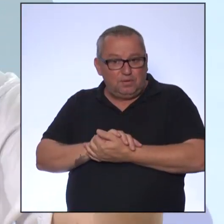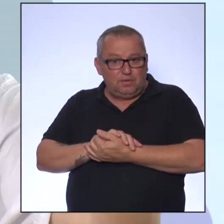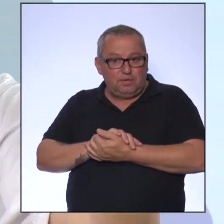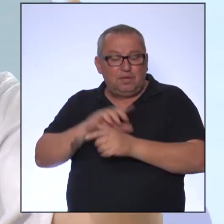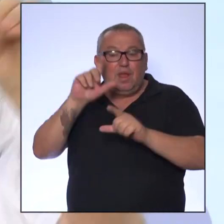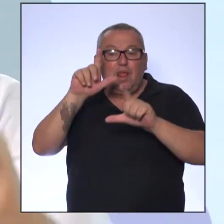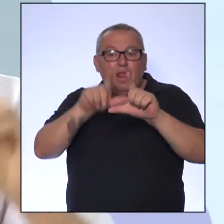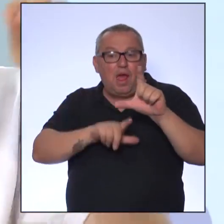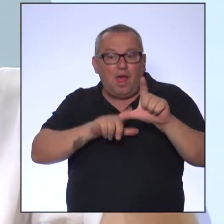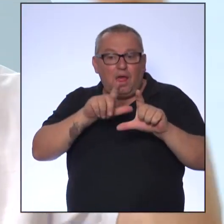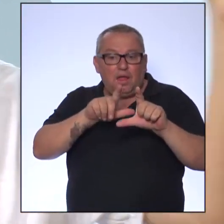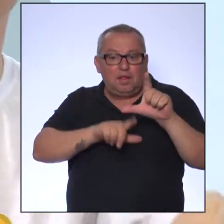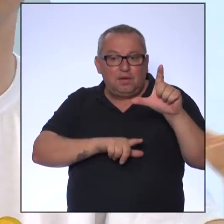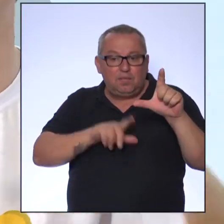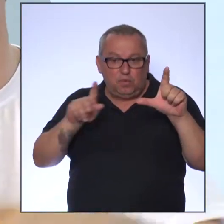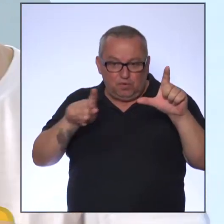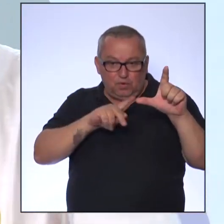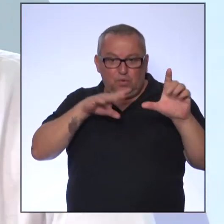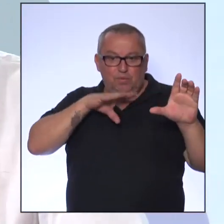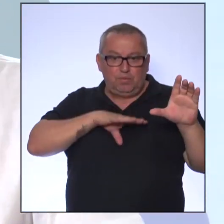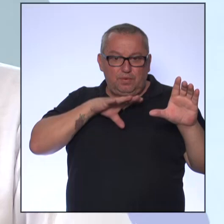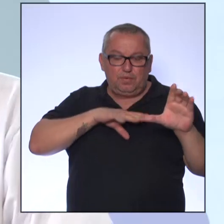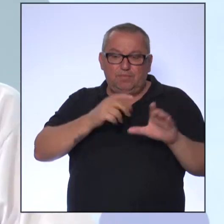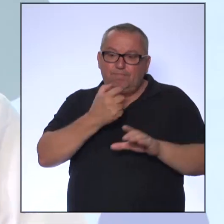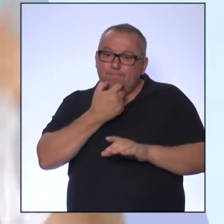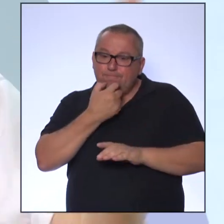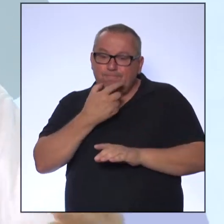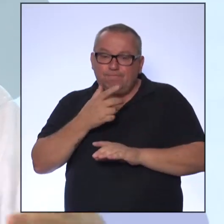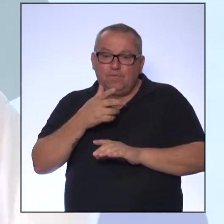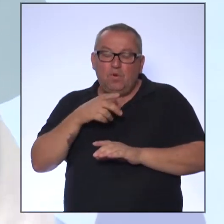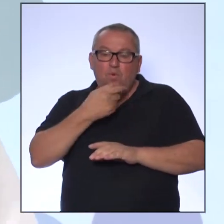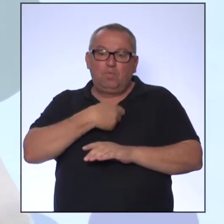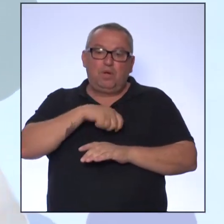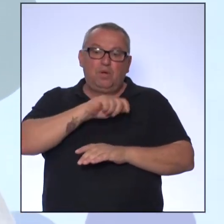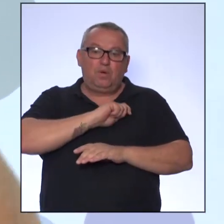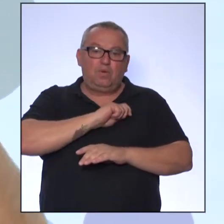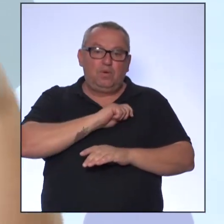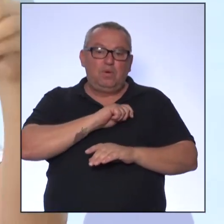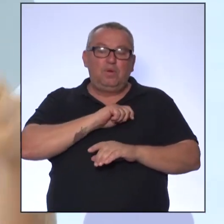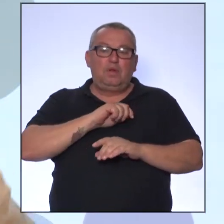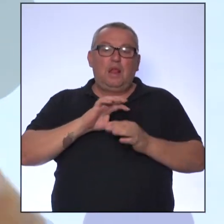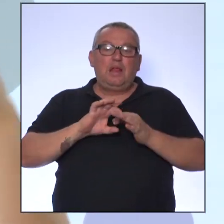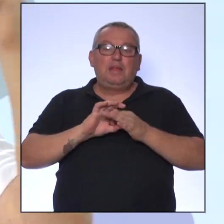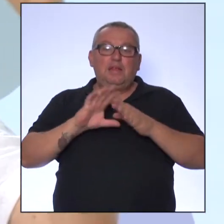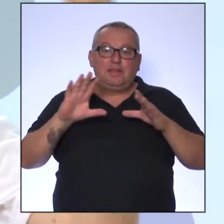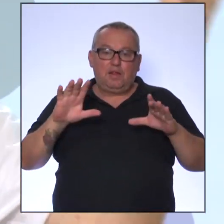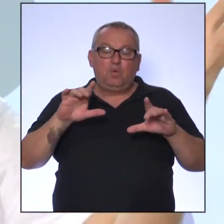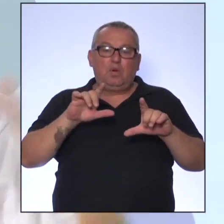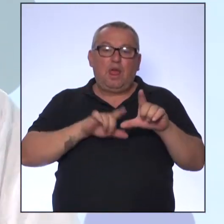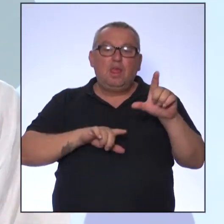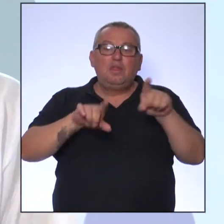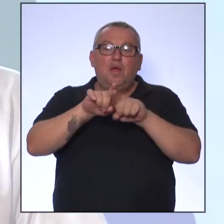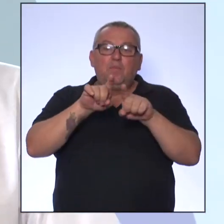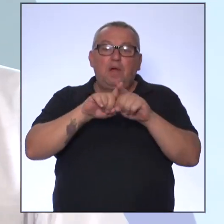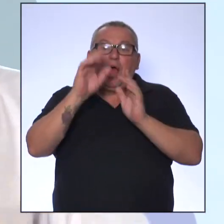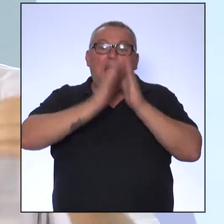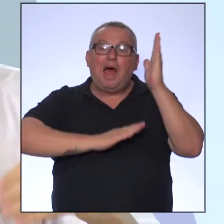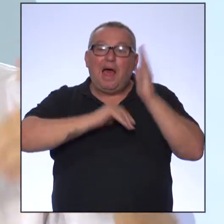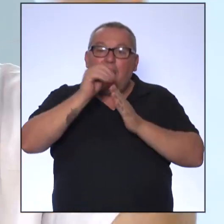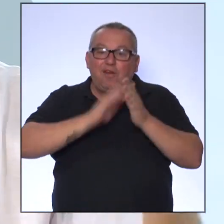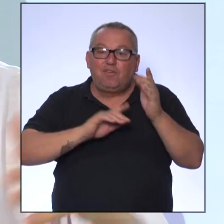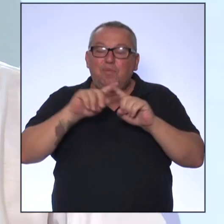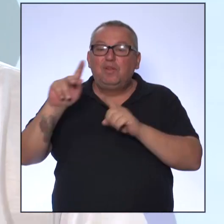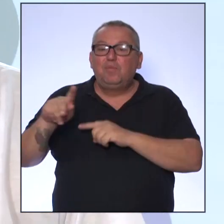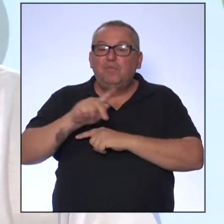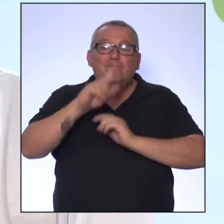em letras, para ser professor de português ou inglês ou espanhol. Licenciatura em arte, para ser